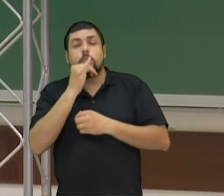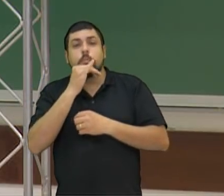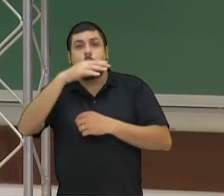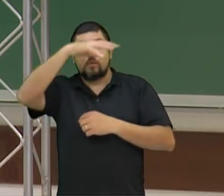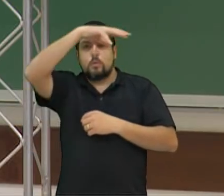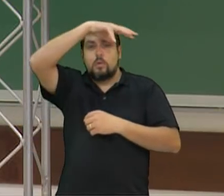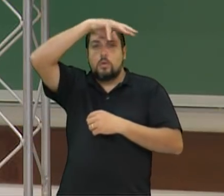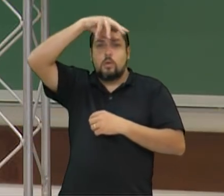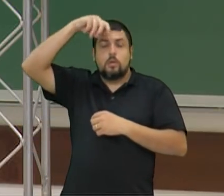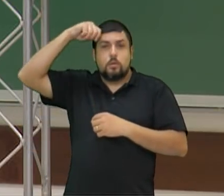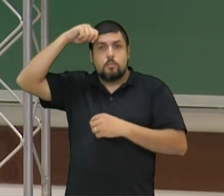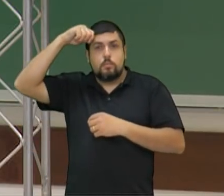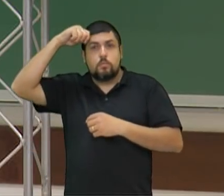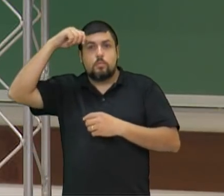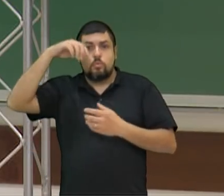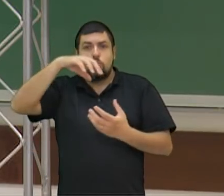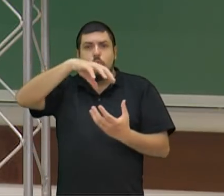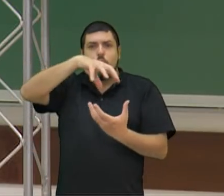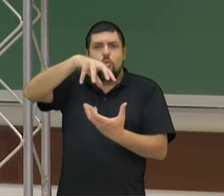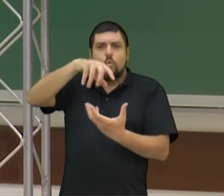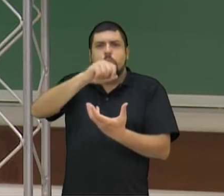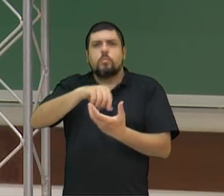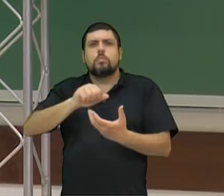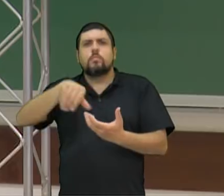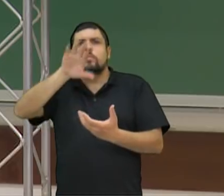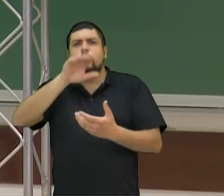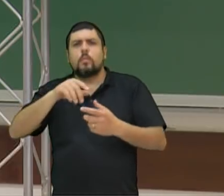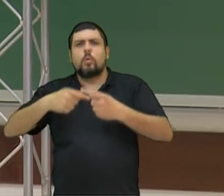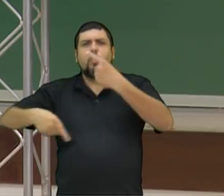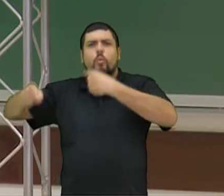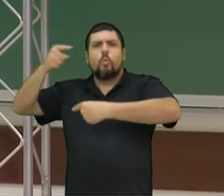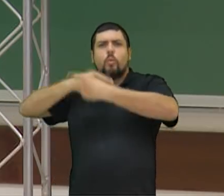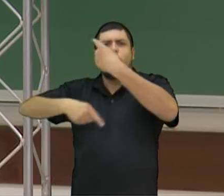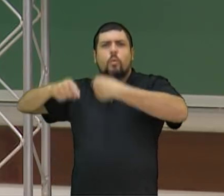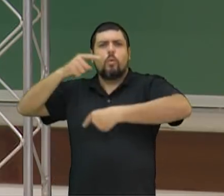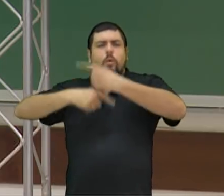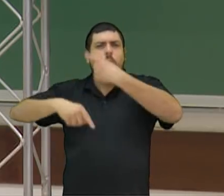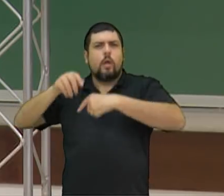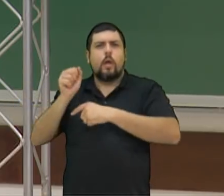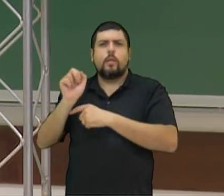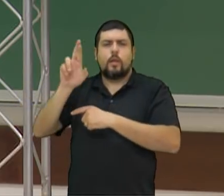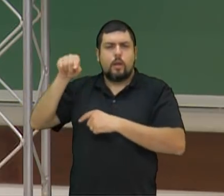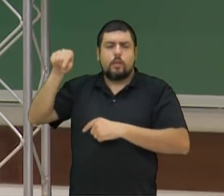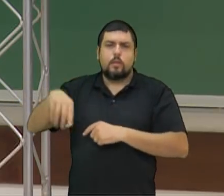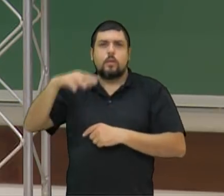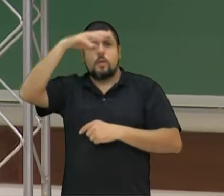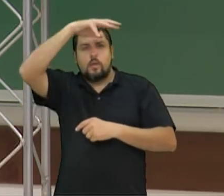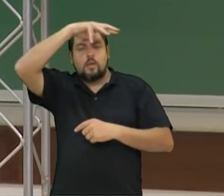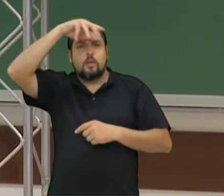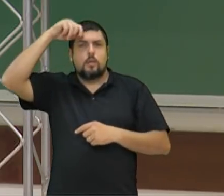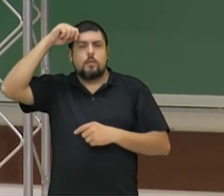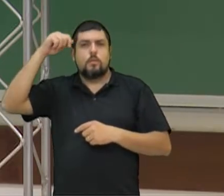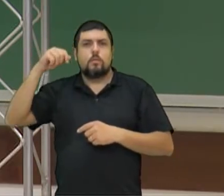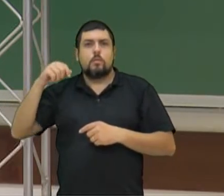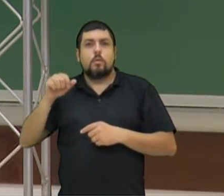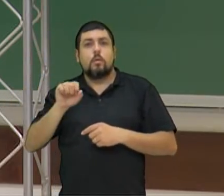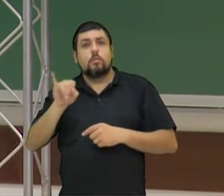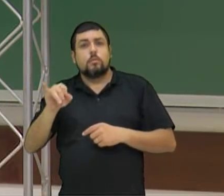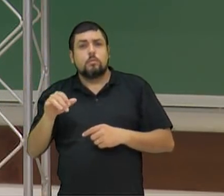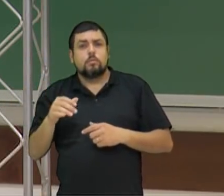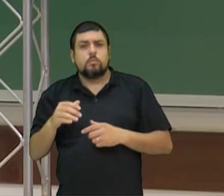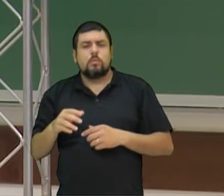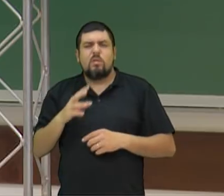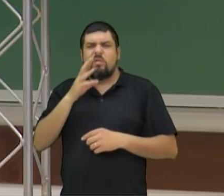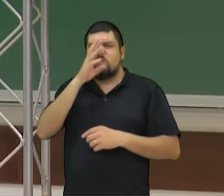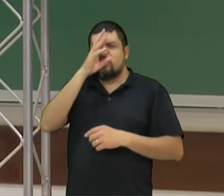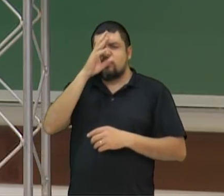o pulmão do mundo, senão a gente acaba cometendo aí equívocos enquanto seres humanos, equívocos que vão ter reflexos com certeza